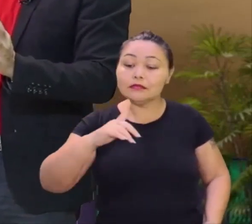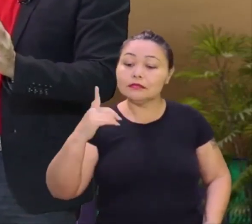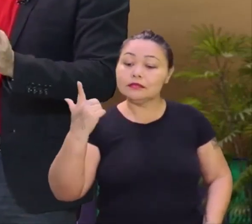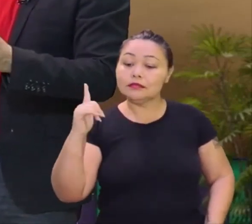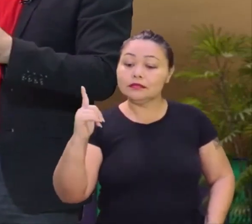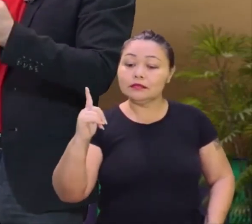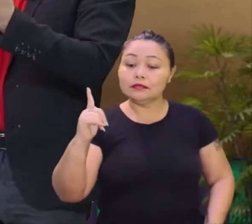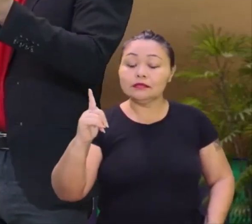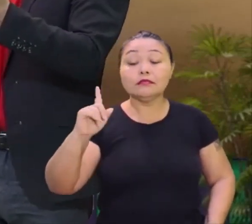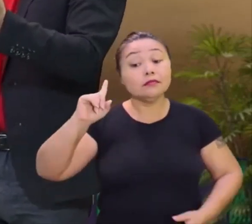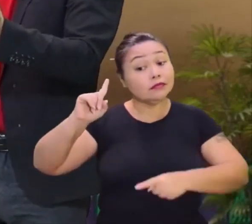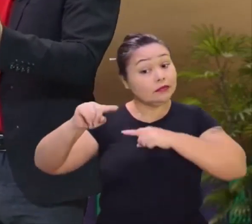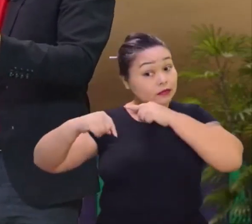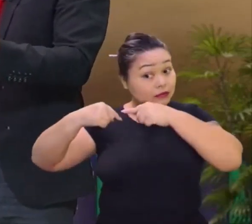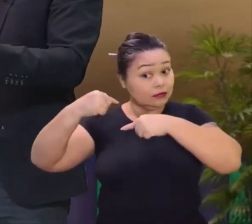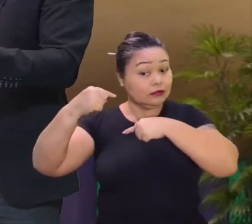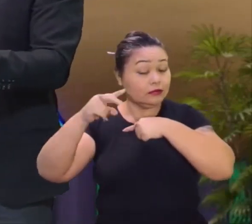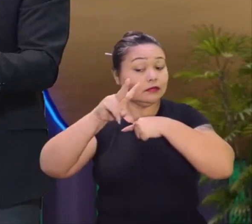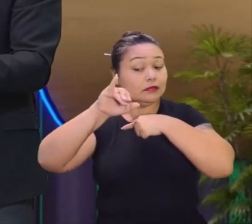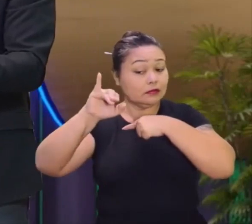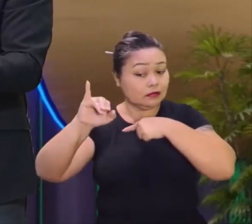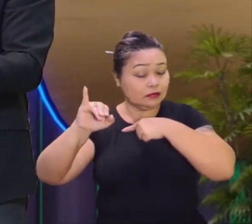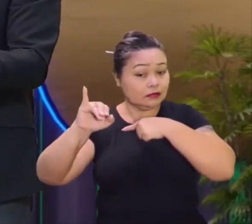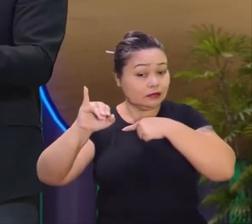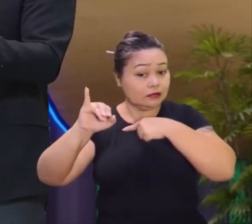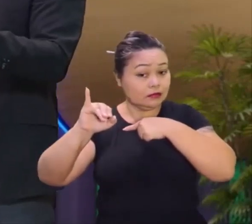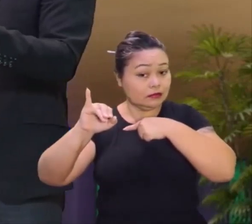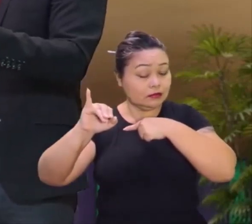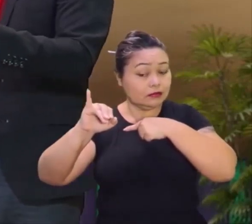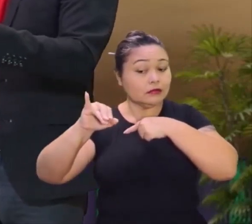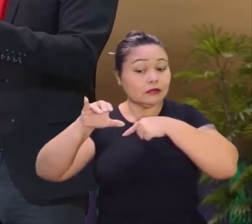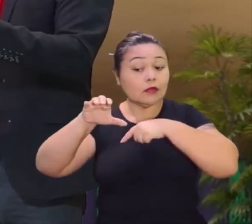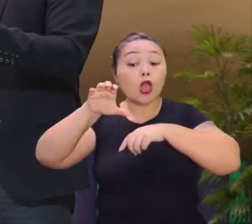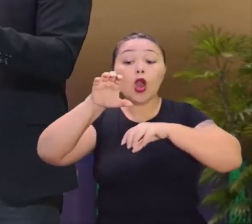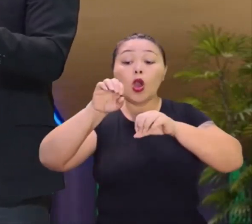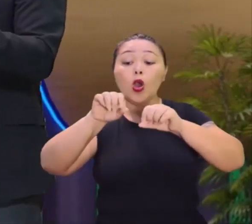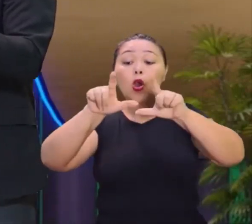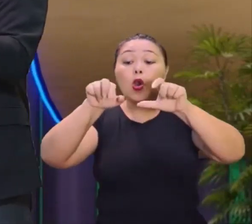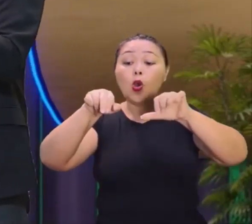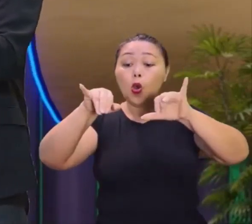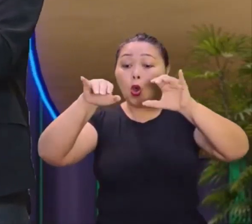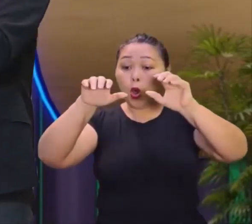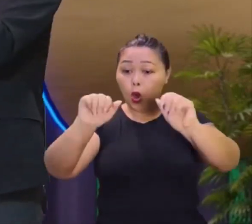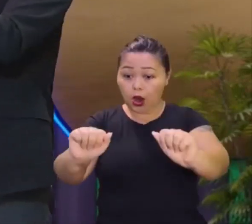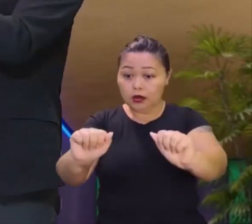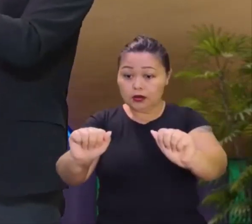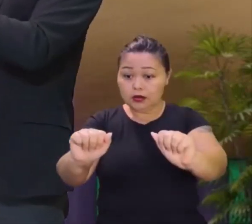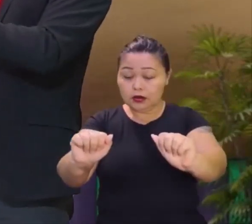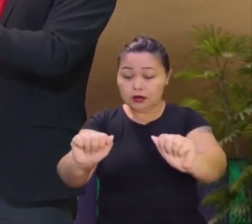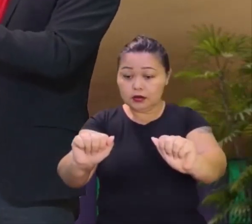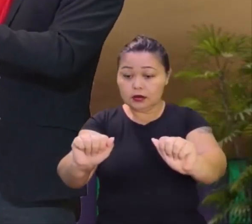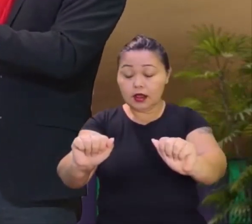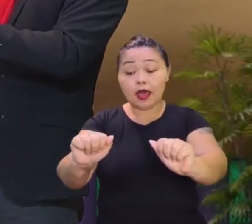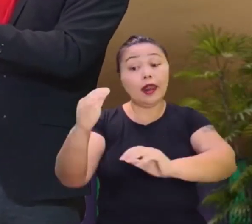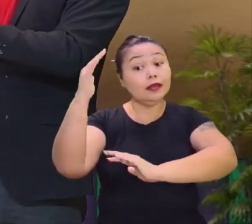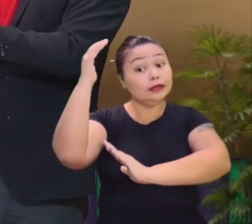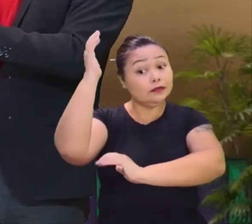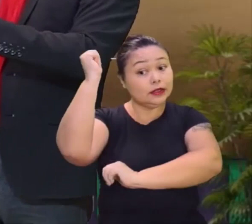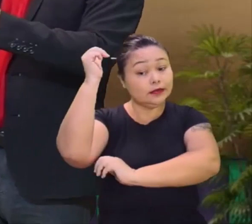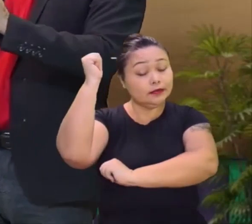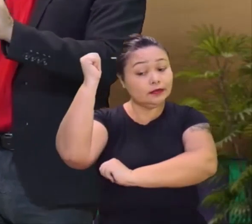geográfico que posteriormente vai se tornar colônia, se tornou primeiro colônia, era a Espanha